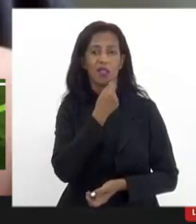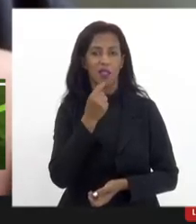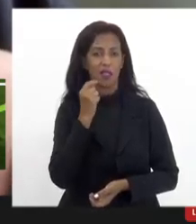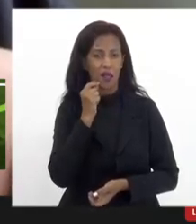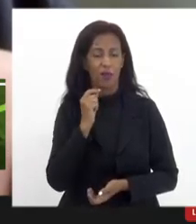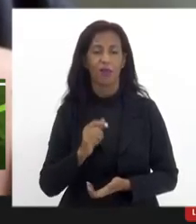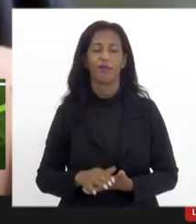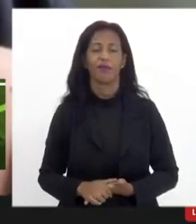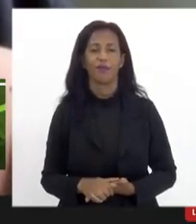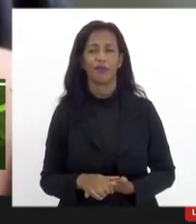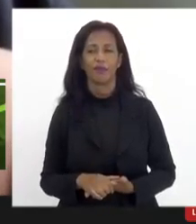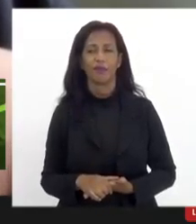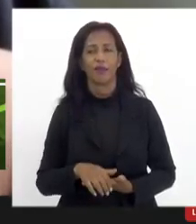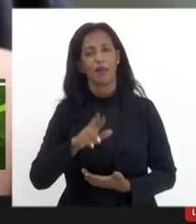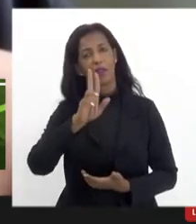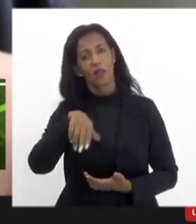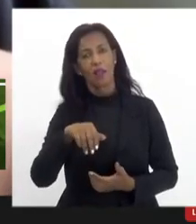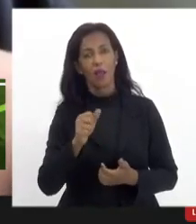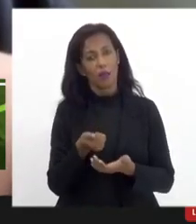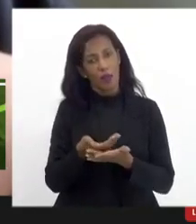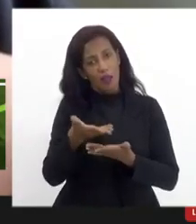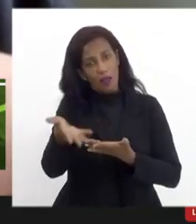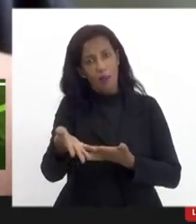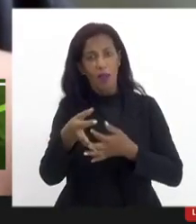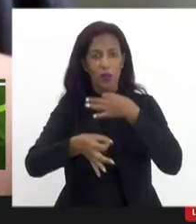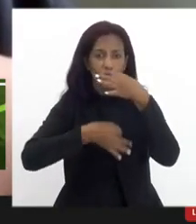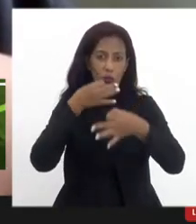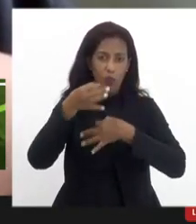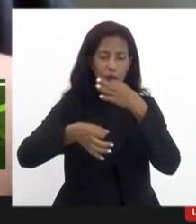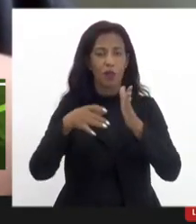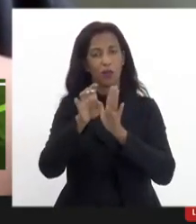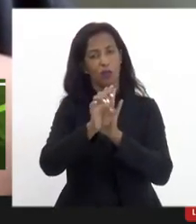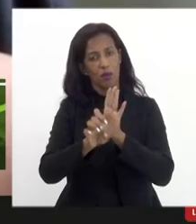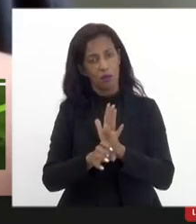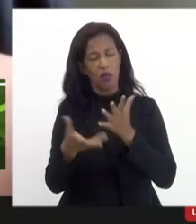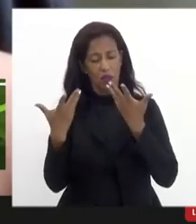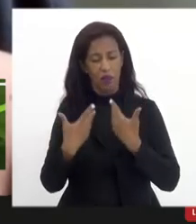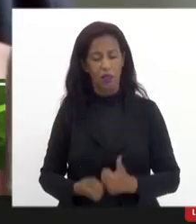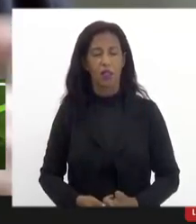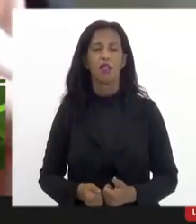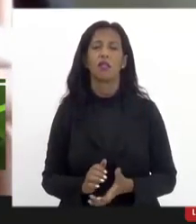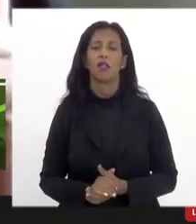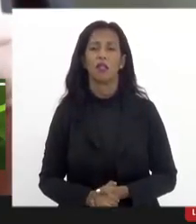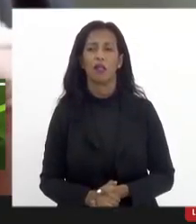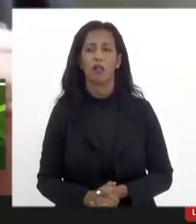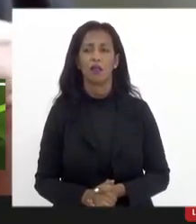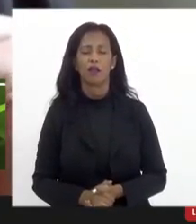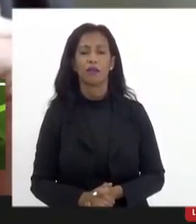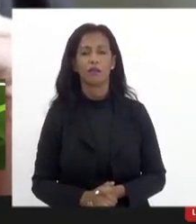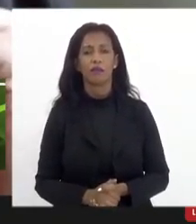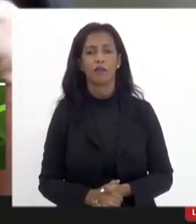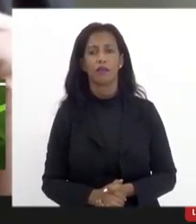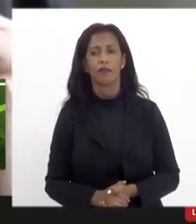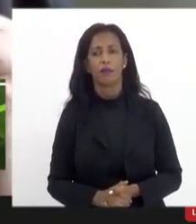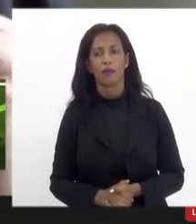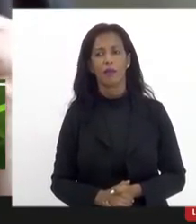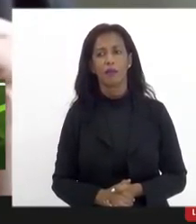30 de setembro. Quem puder encaminhar sua sugestão, sua emenda, a gente vai estar sistematizando